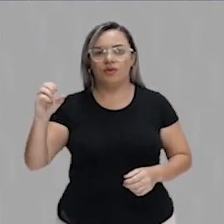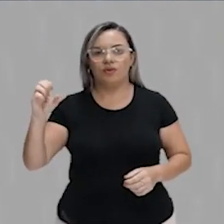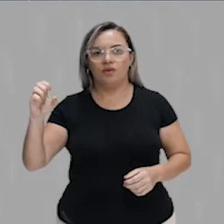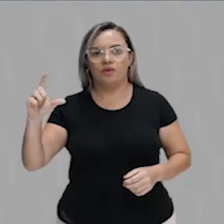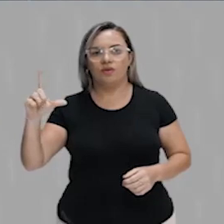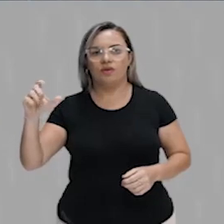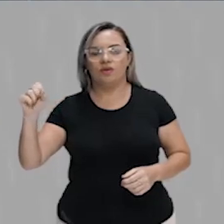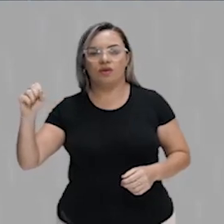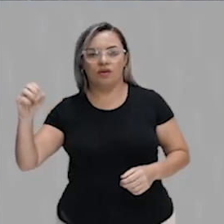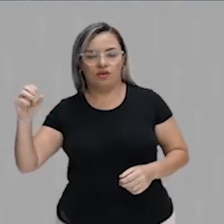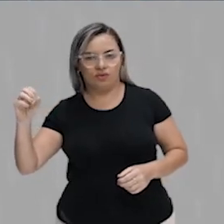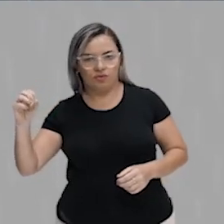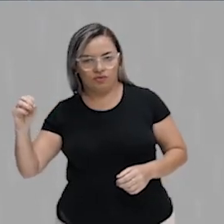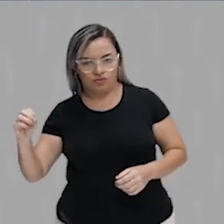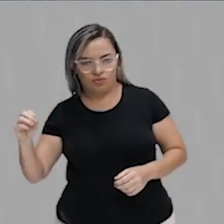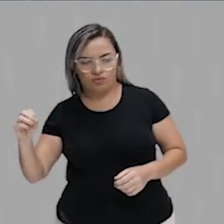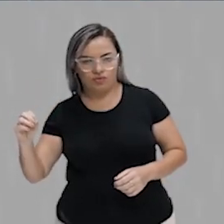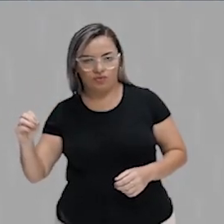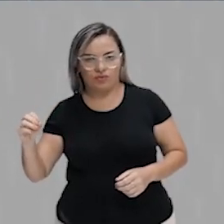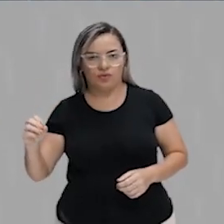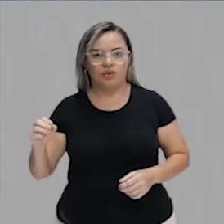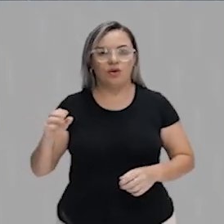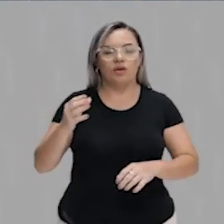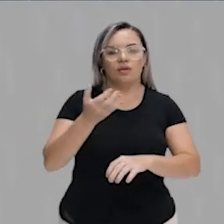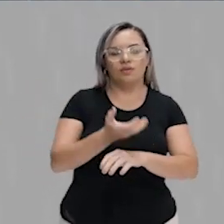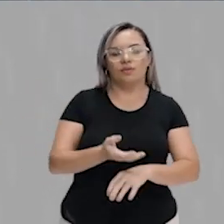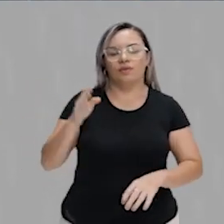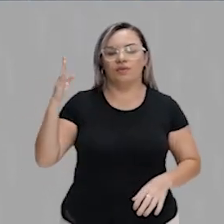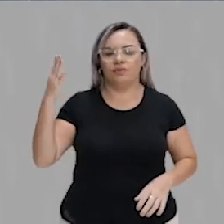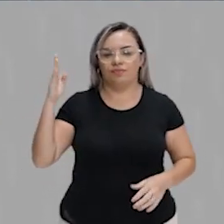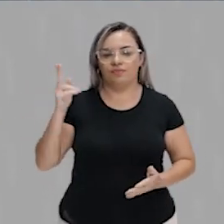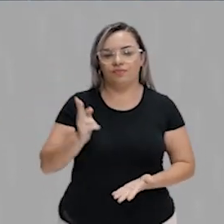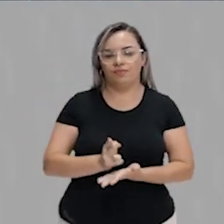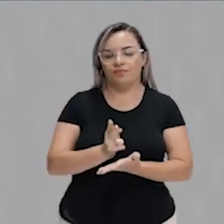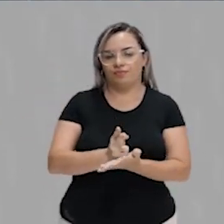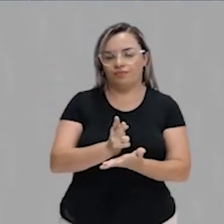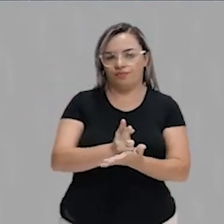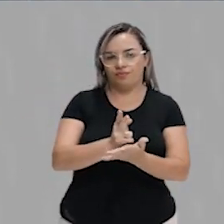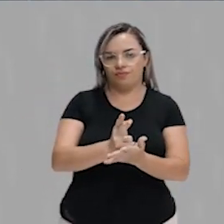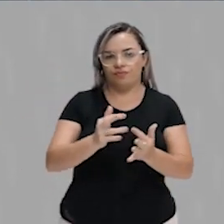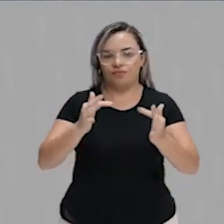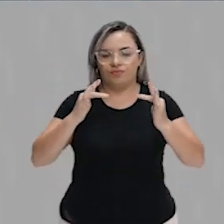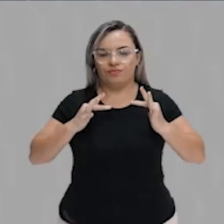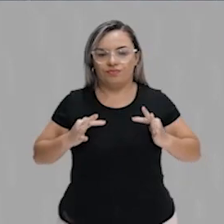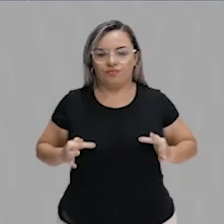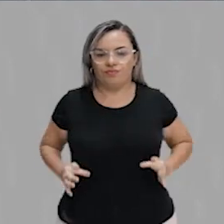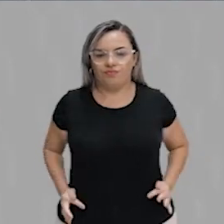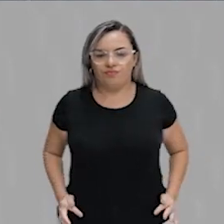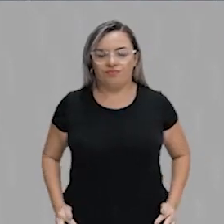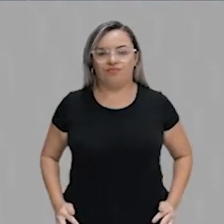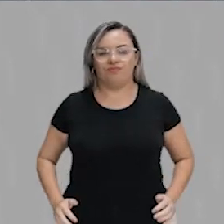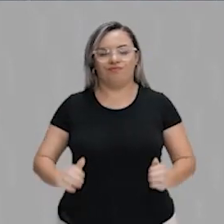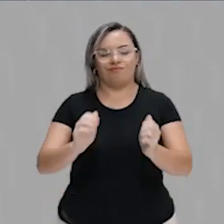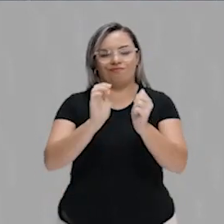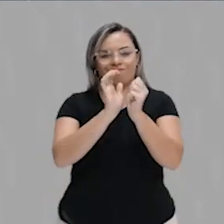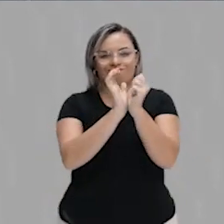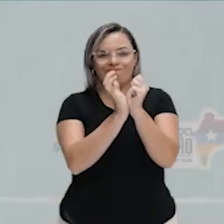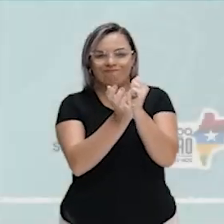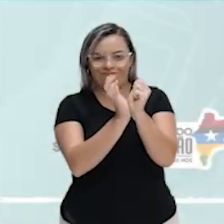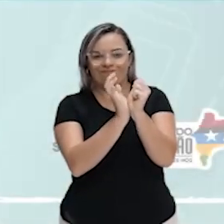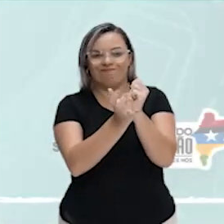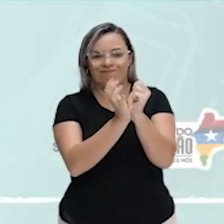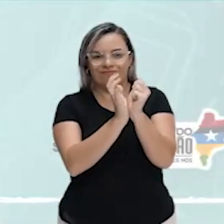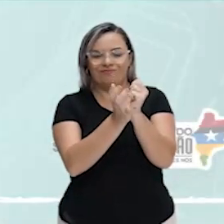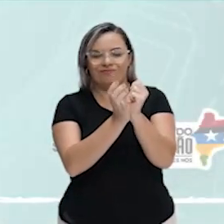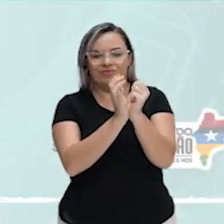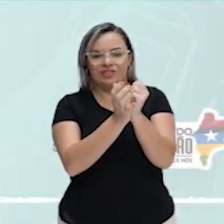Nessa aula nós vamos ainda continuar falando sobre fisiologia vegetal, que é a fisiologia das angiospermas, né?